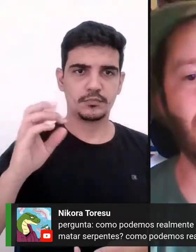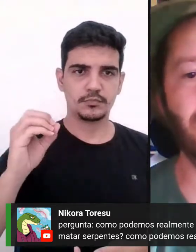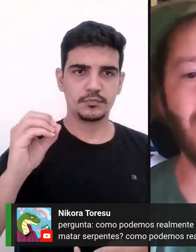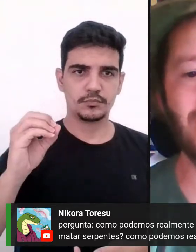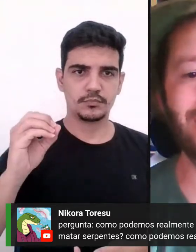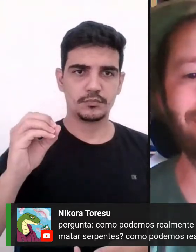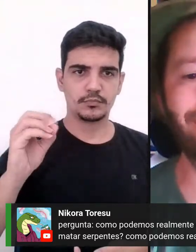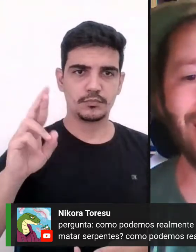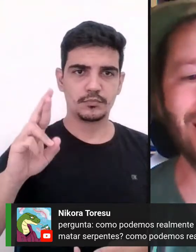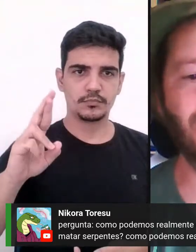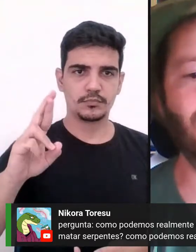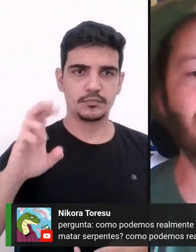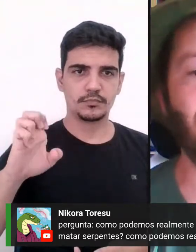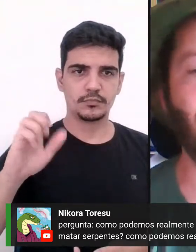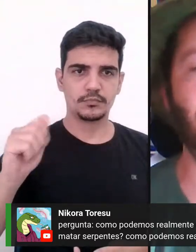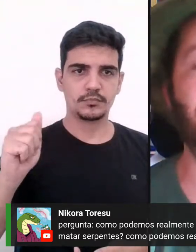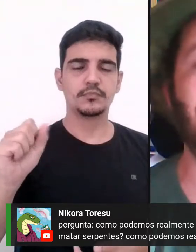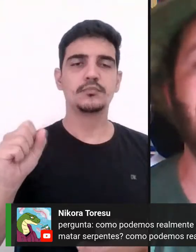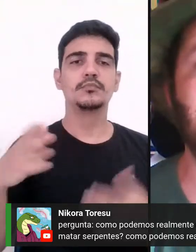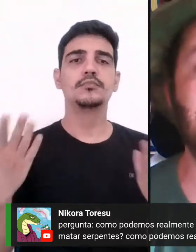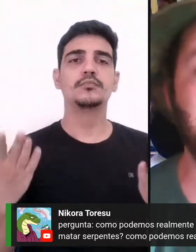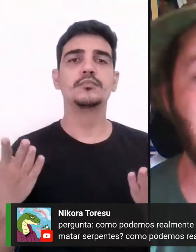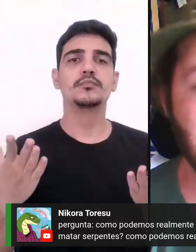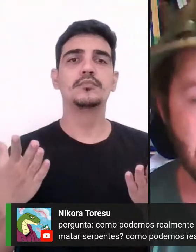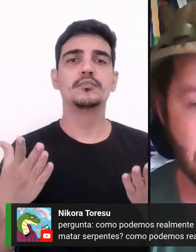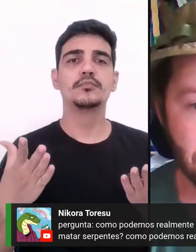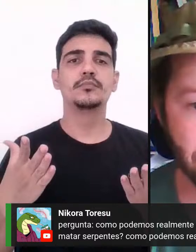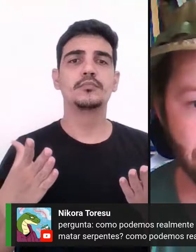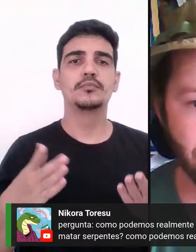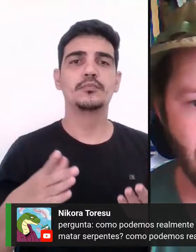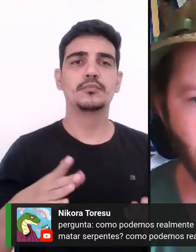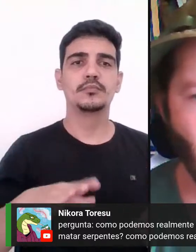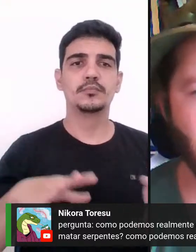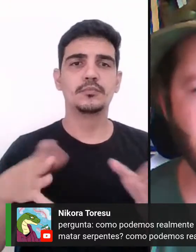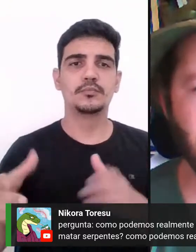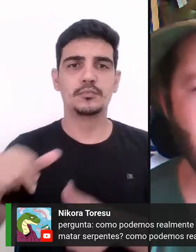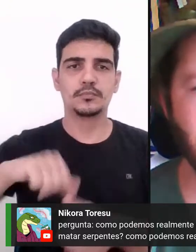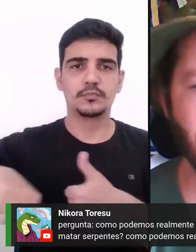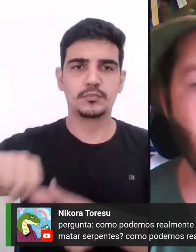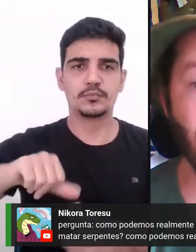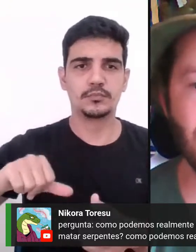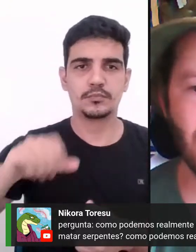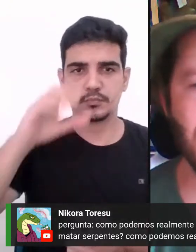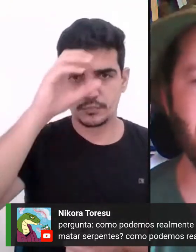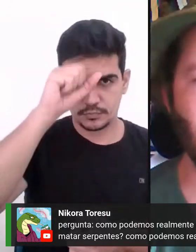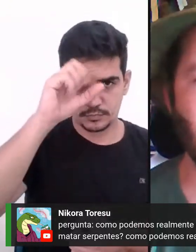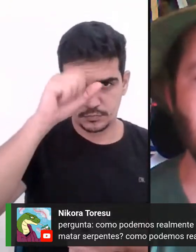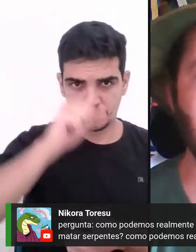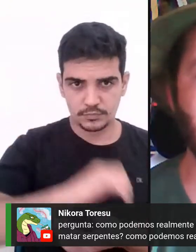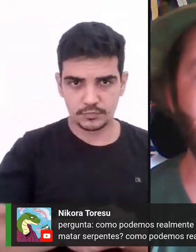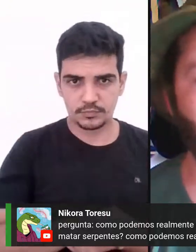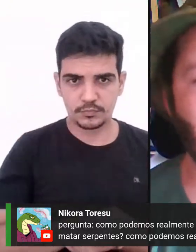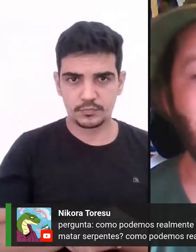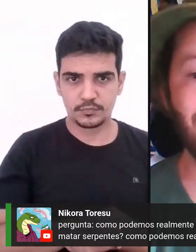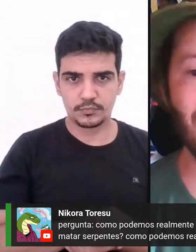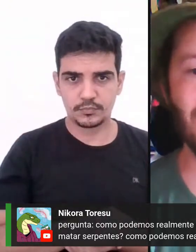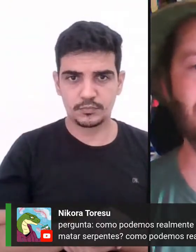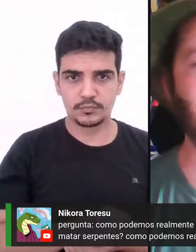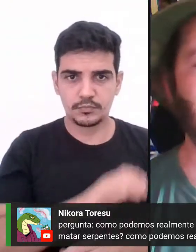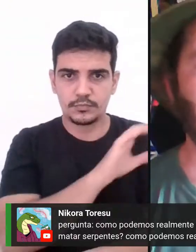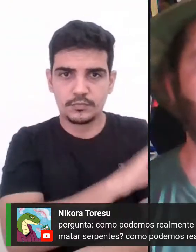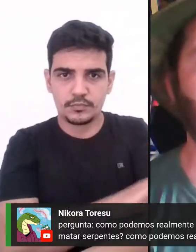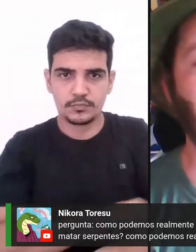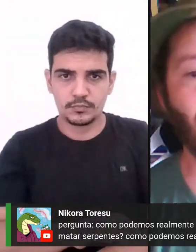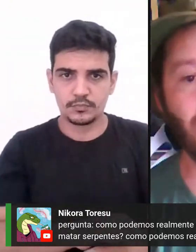né, que geralmente mais presente no interior, de matar as serpentes? Como podemos realmente convencer essas pessoas de nunca